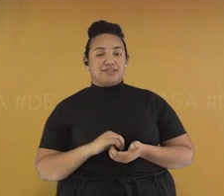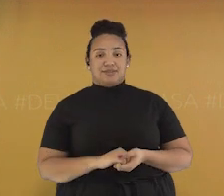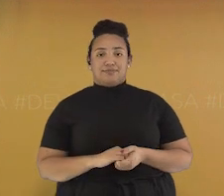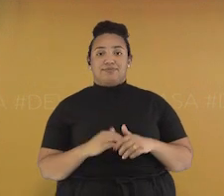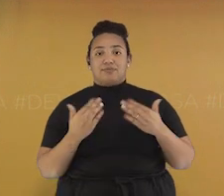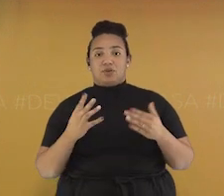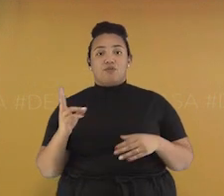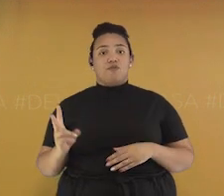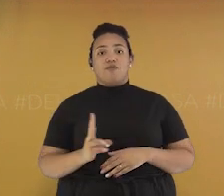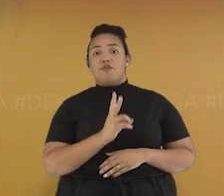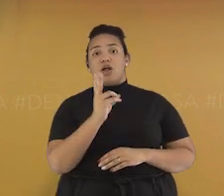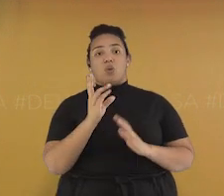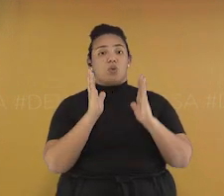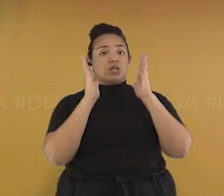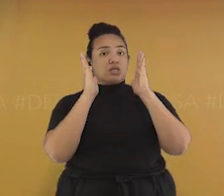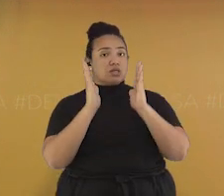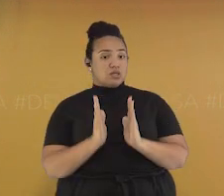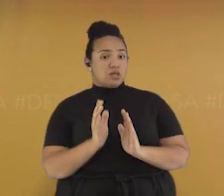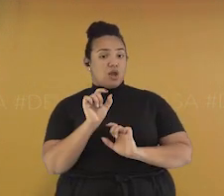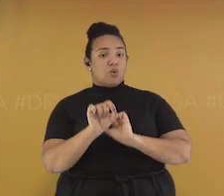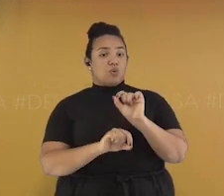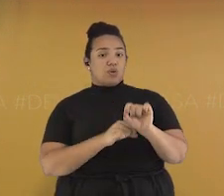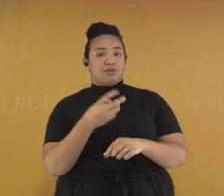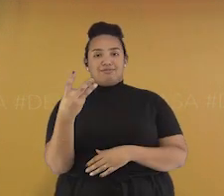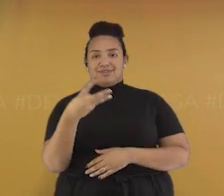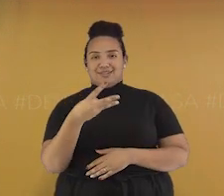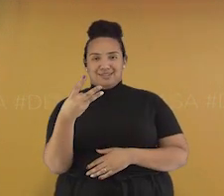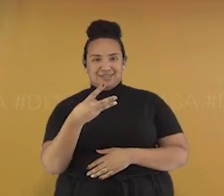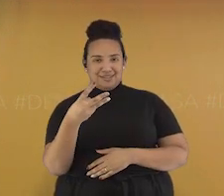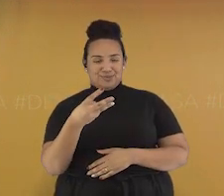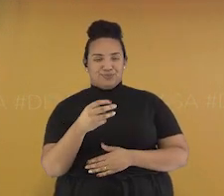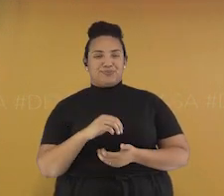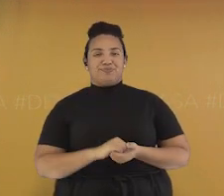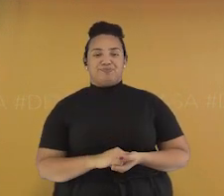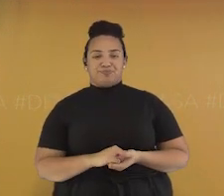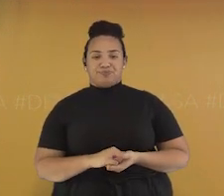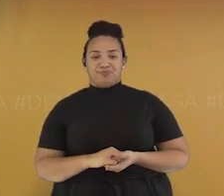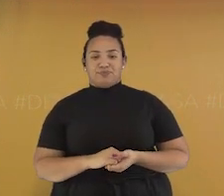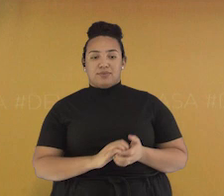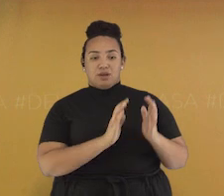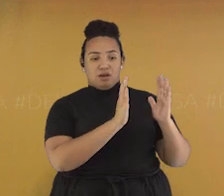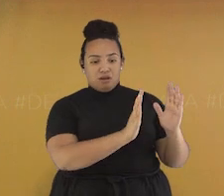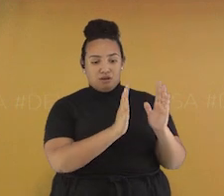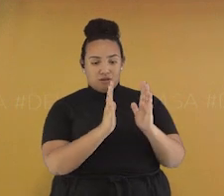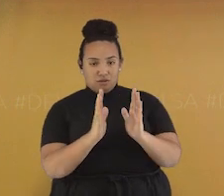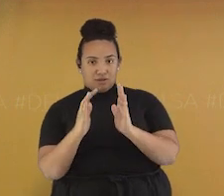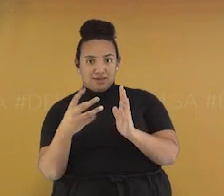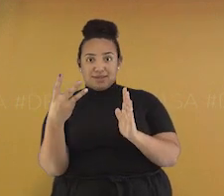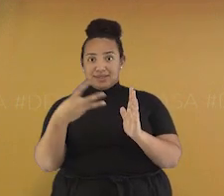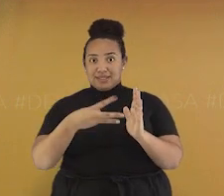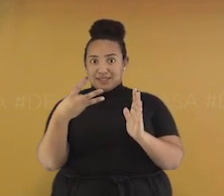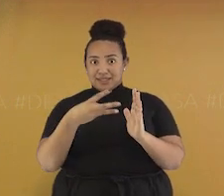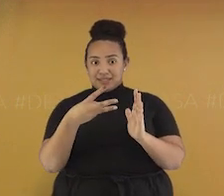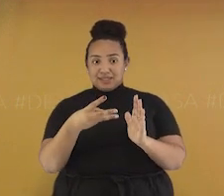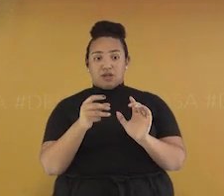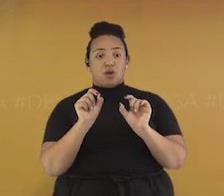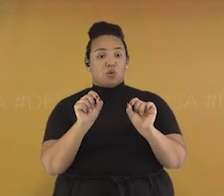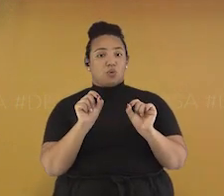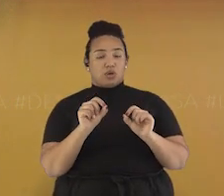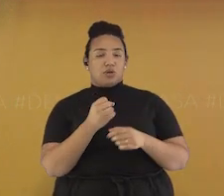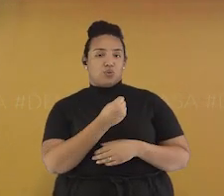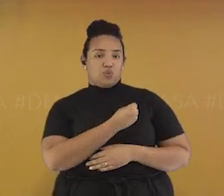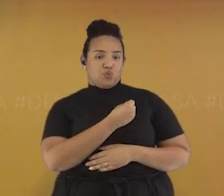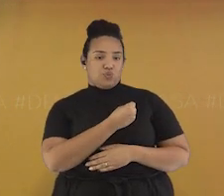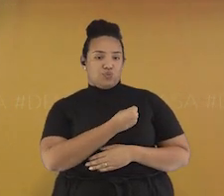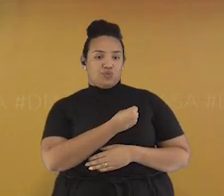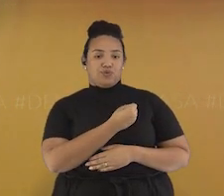3. Com isso, temos que o valor central estará na terceira posição. E o valor que está